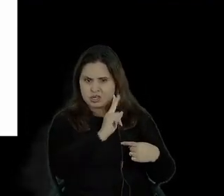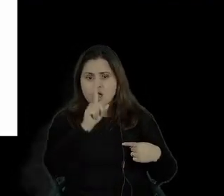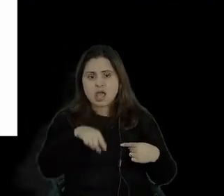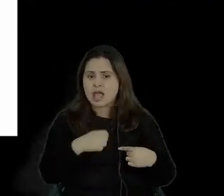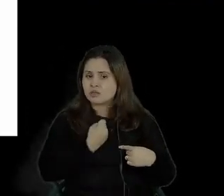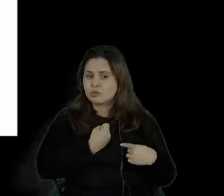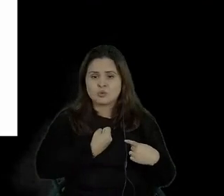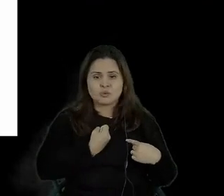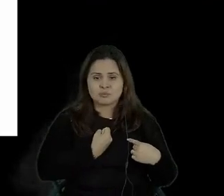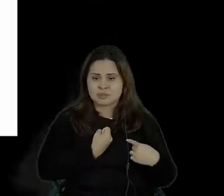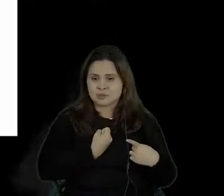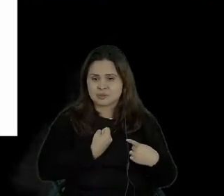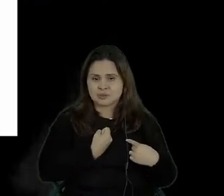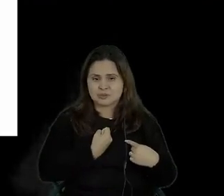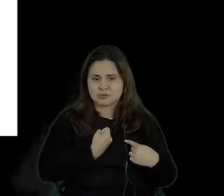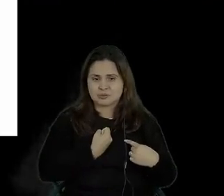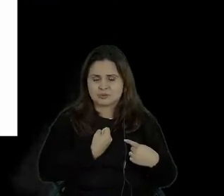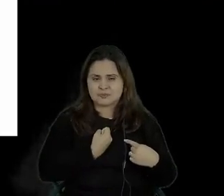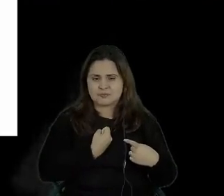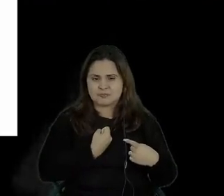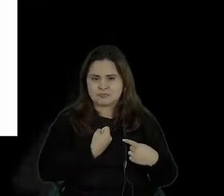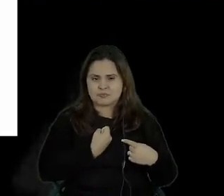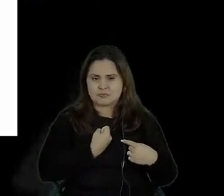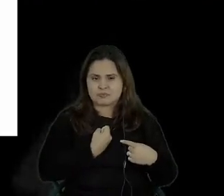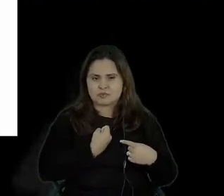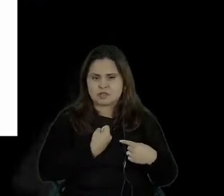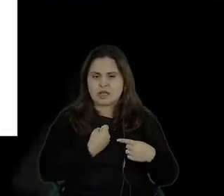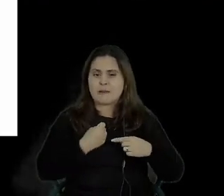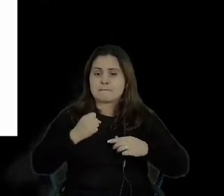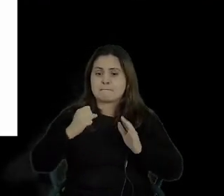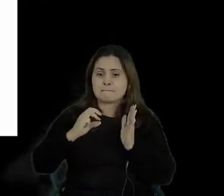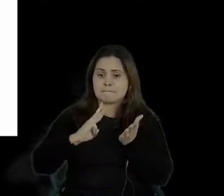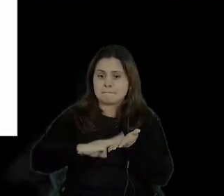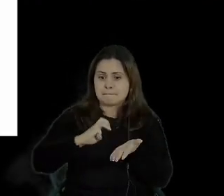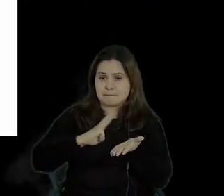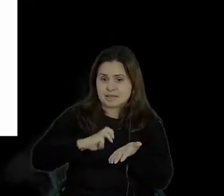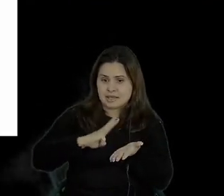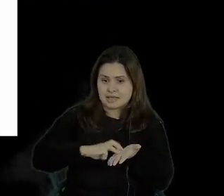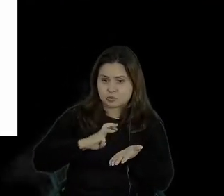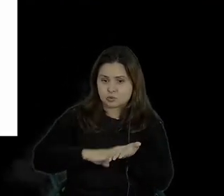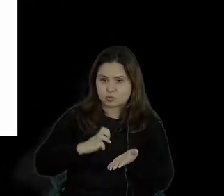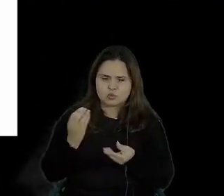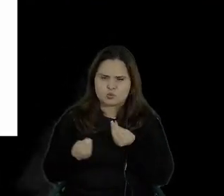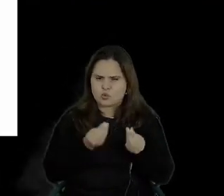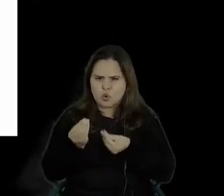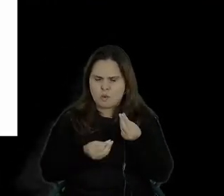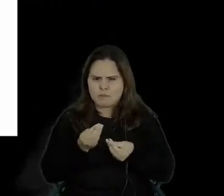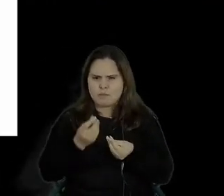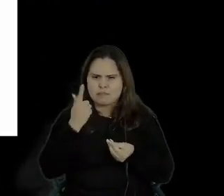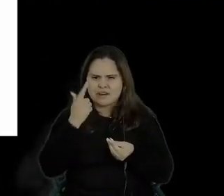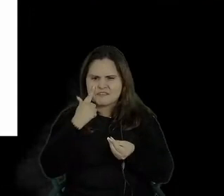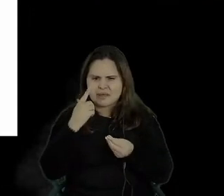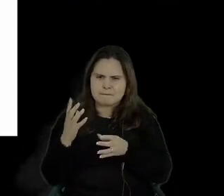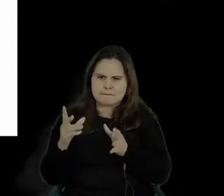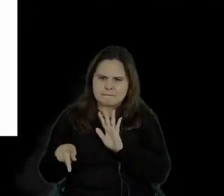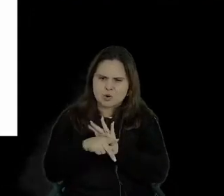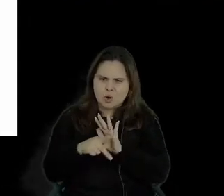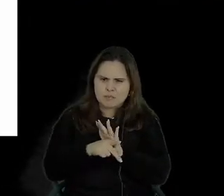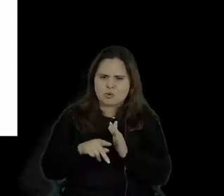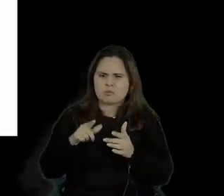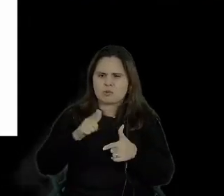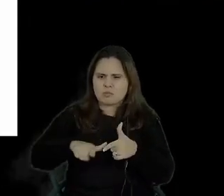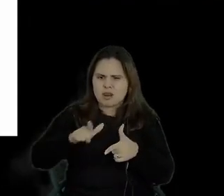bendito método numérico? Método numérico envolve o uso de algoritmos complexos para resolver problemas matemáticos que são formulados a partir